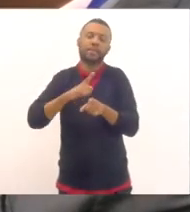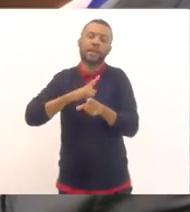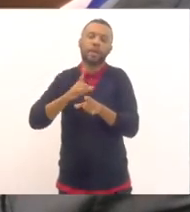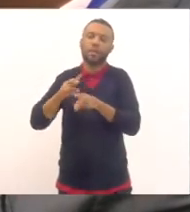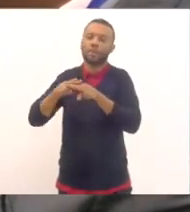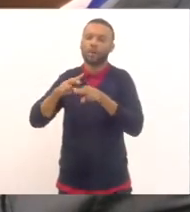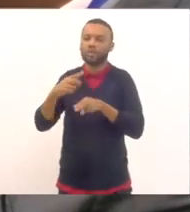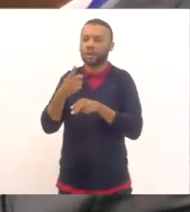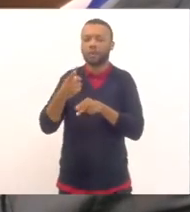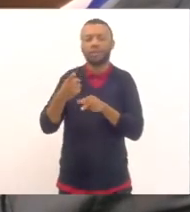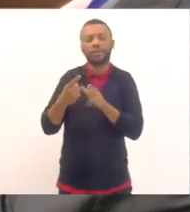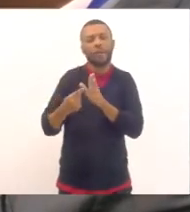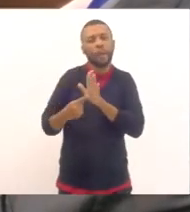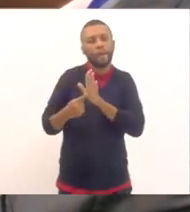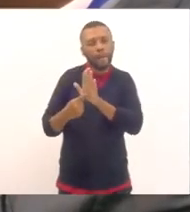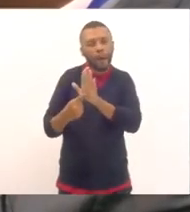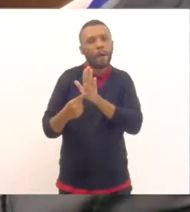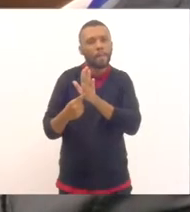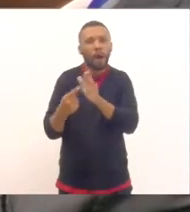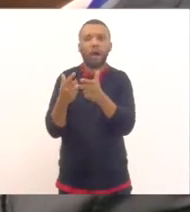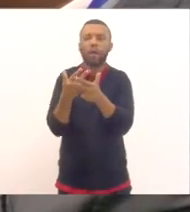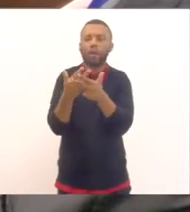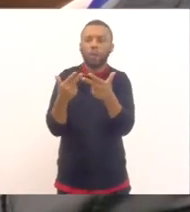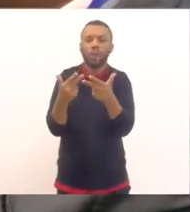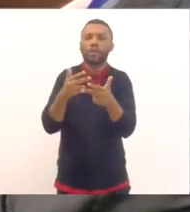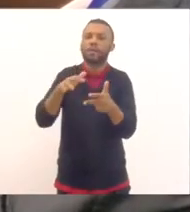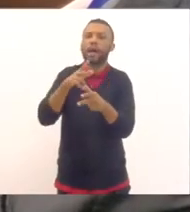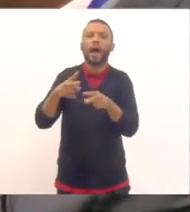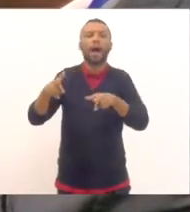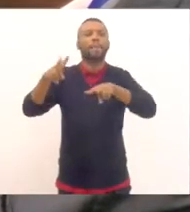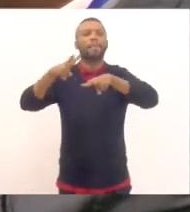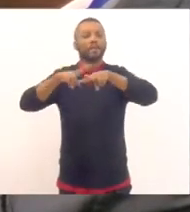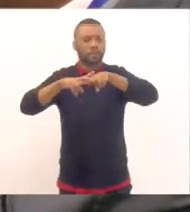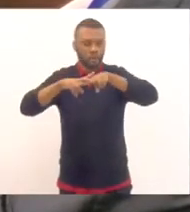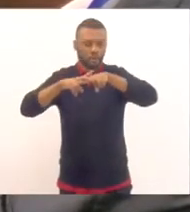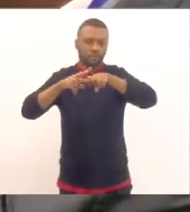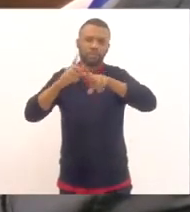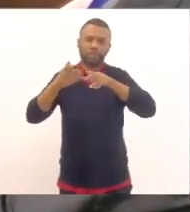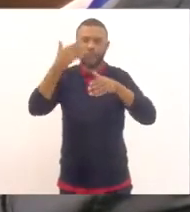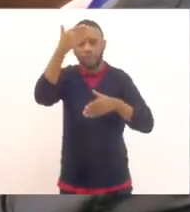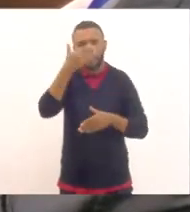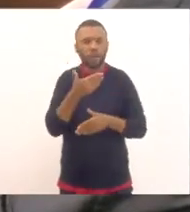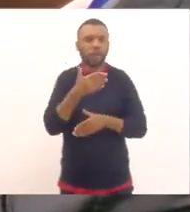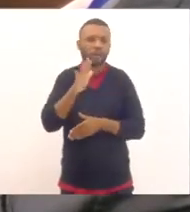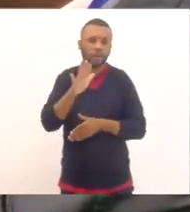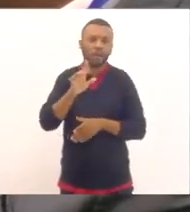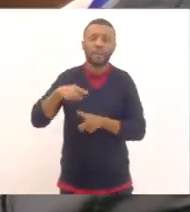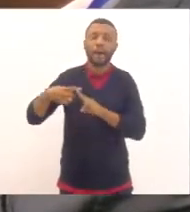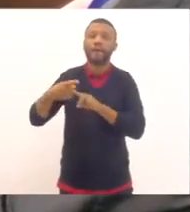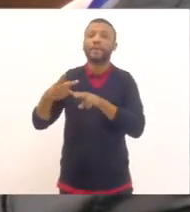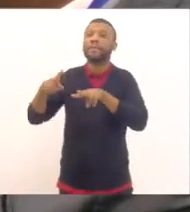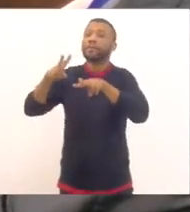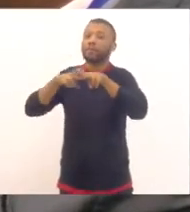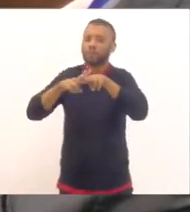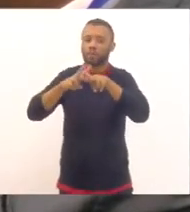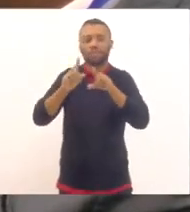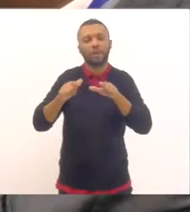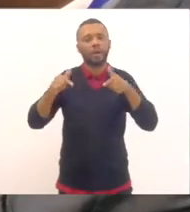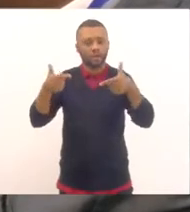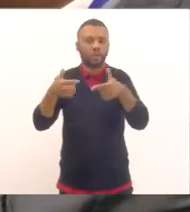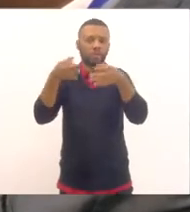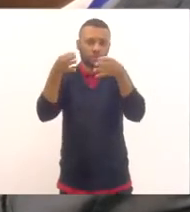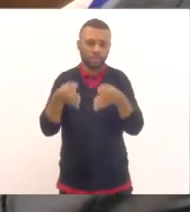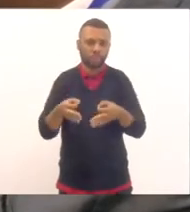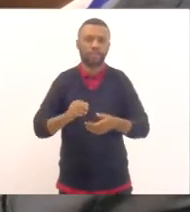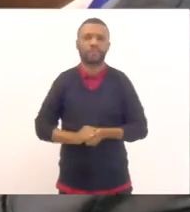ficarmos lá fazer um muitas abordagens fazermos essas aplicações que foram mostrados ali e as prisões que são foram realizados no local